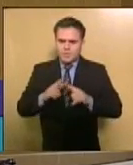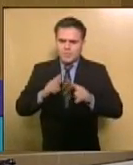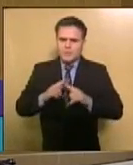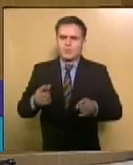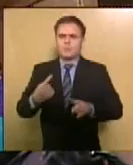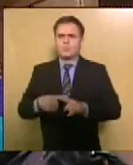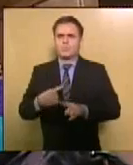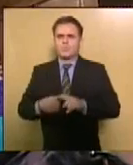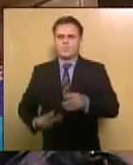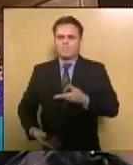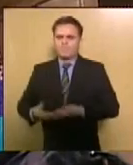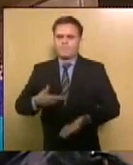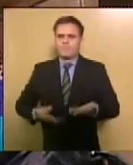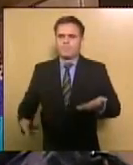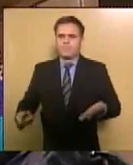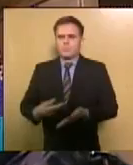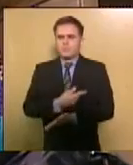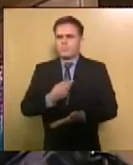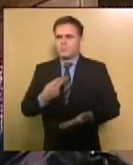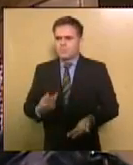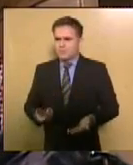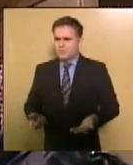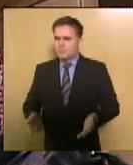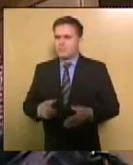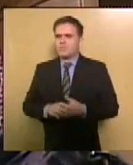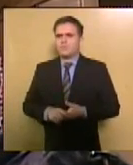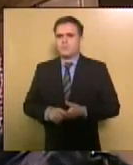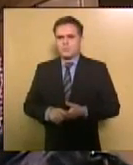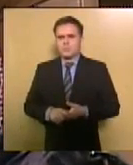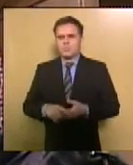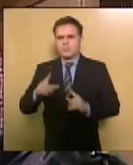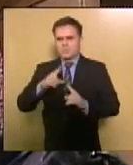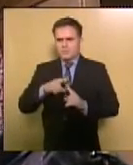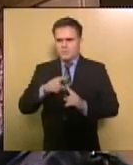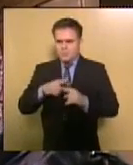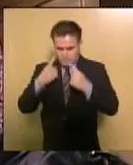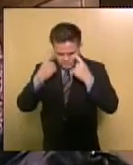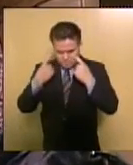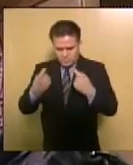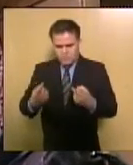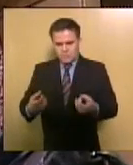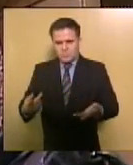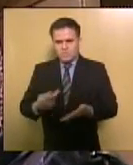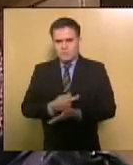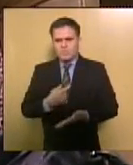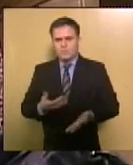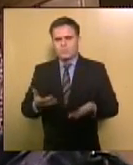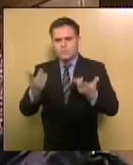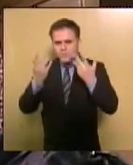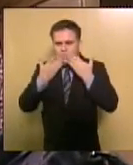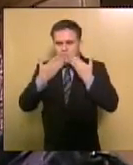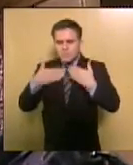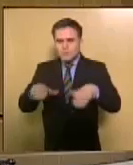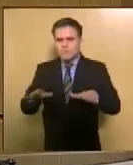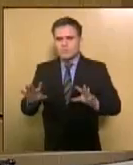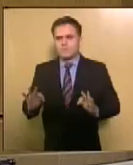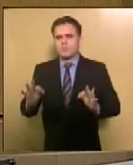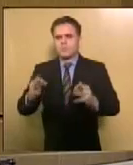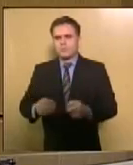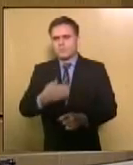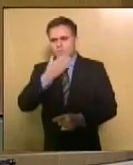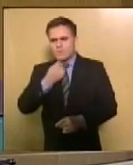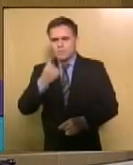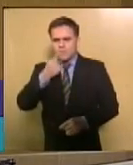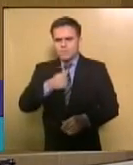dessas relações e desses Laços que estão estabelecidos e é um tipo de violência que vai sendo naturalizada por todos nós homens e